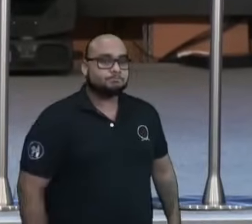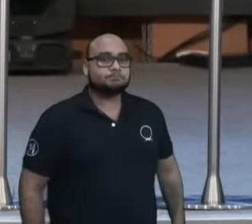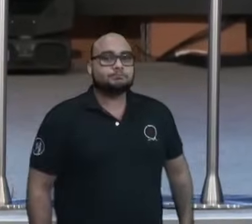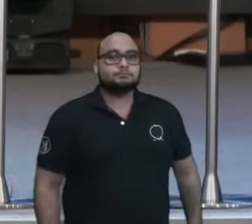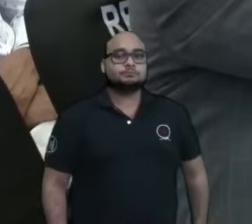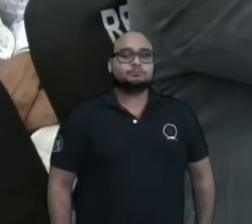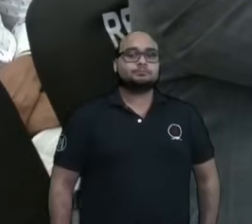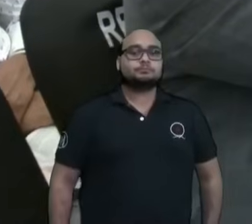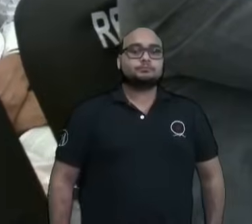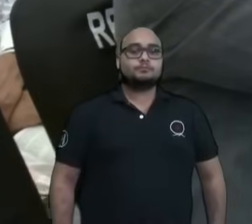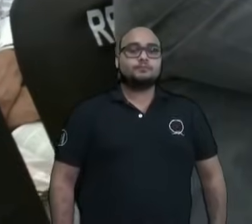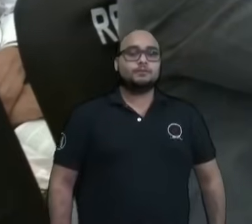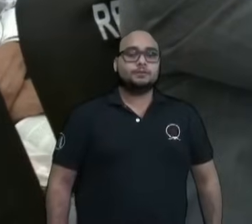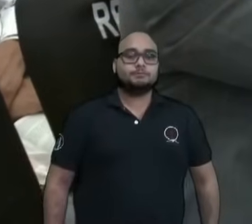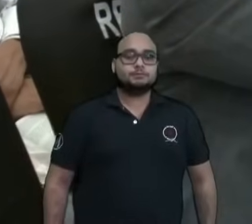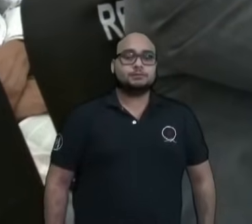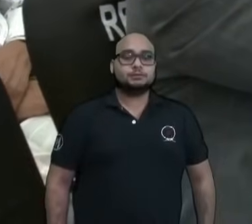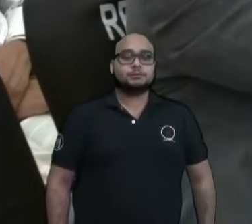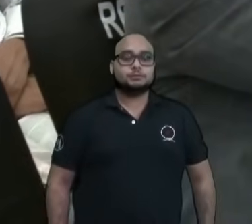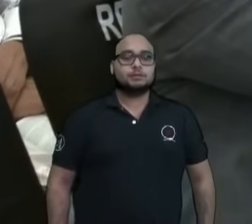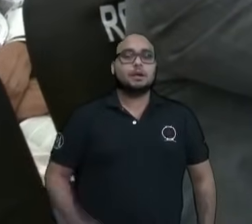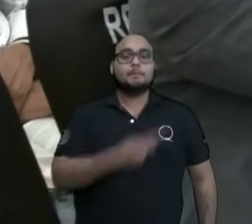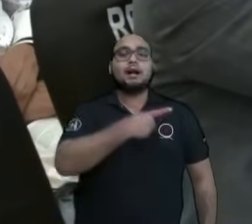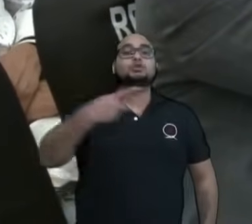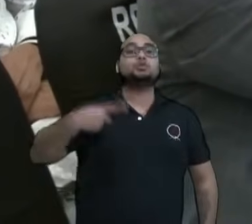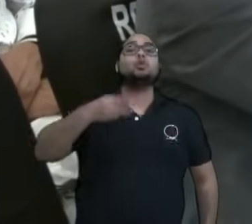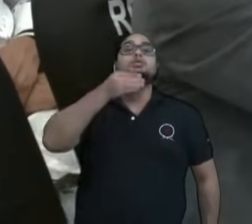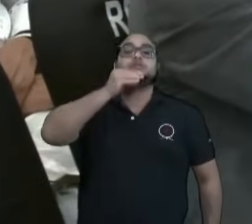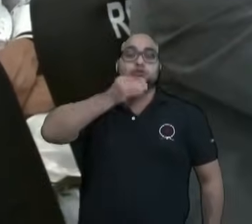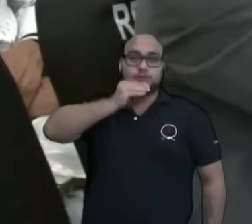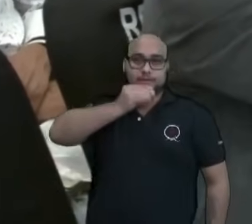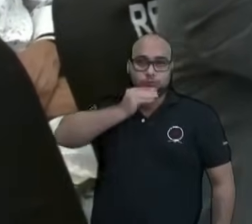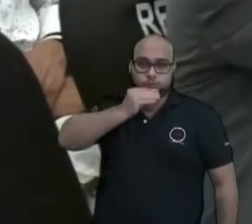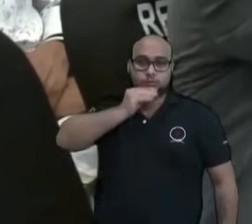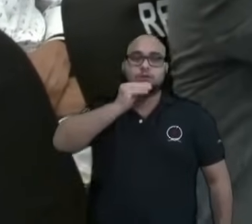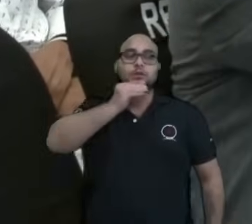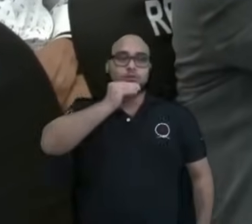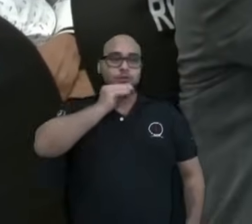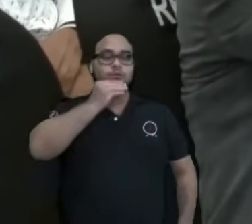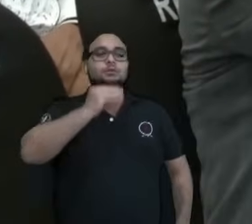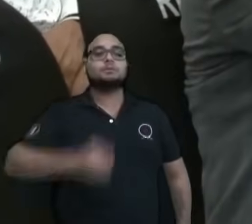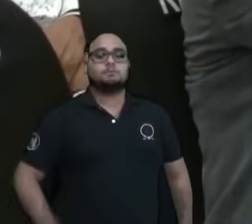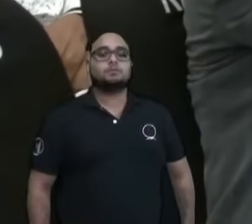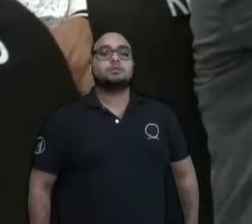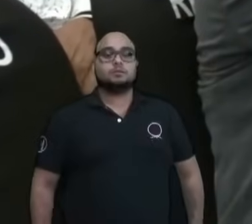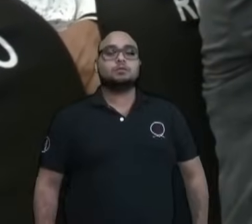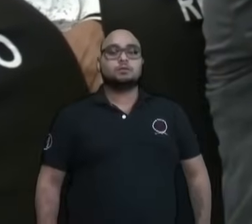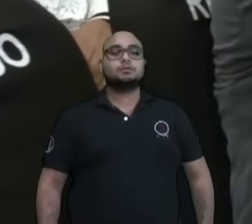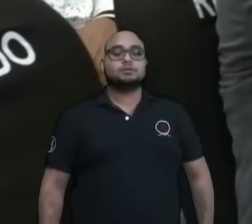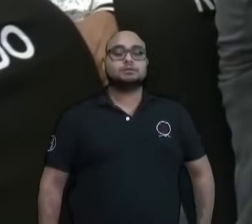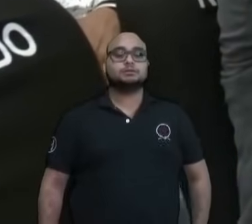aqui ó Mostra aí para ele quem é de Jalma isso esse da másc